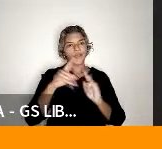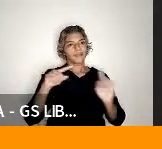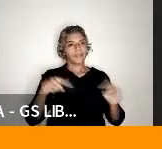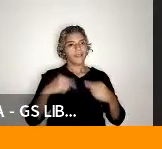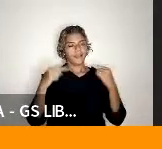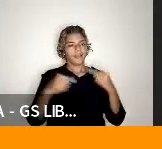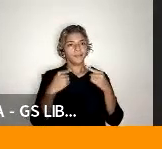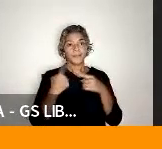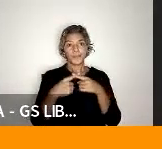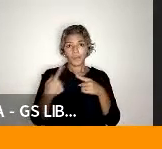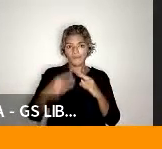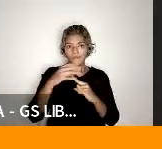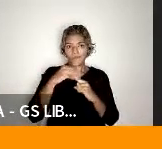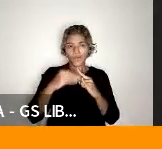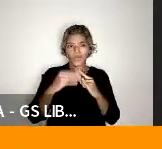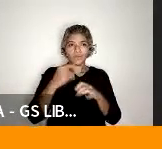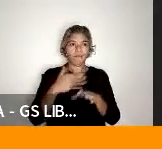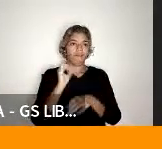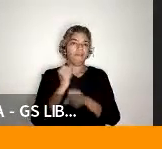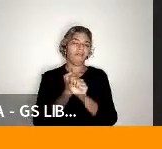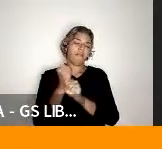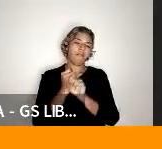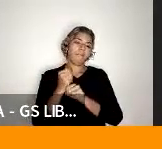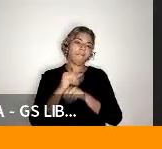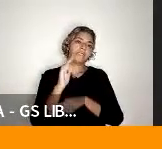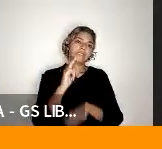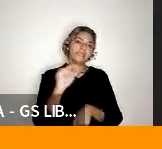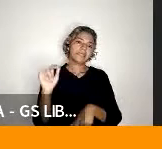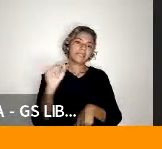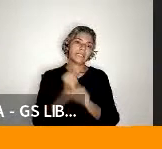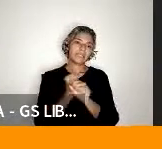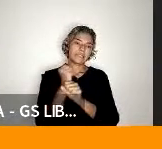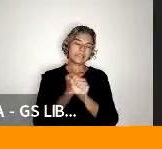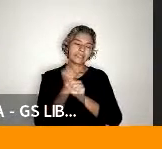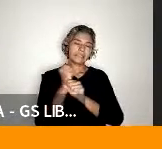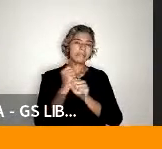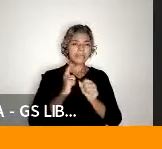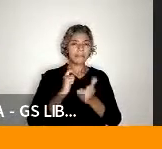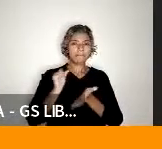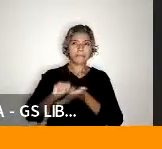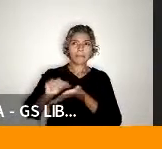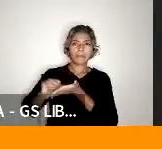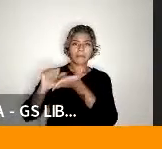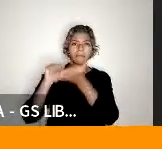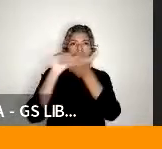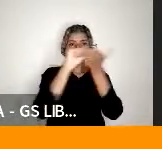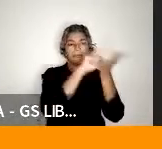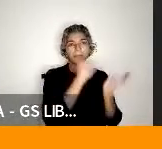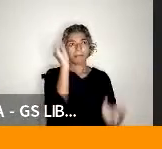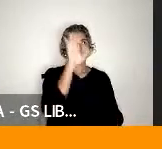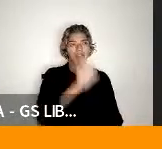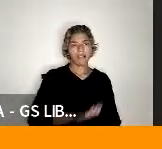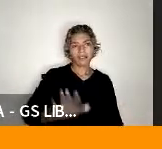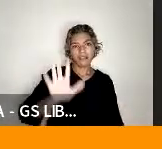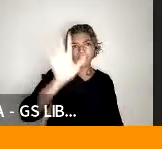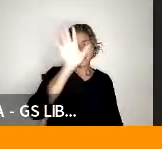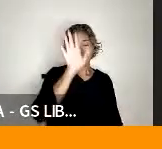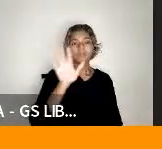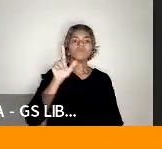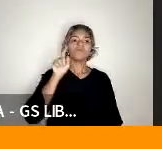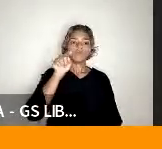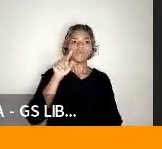centenária, nós temos uma série de unidades, né, espalhadas por todo o território brasileiro, e esses integrantes